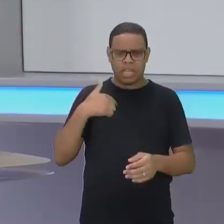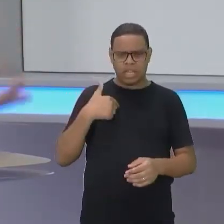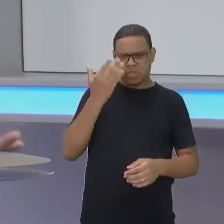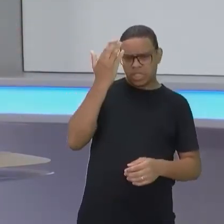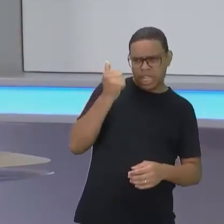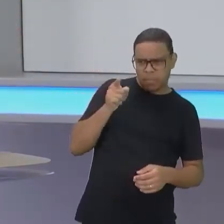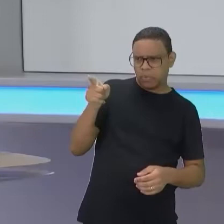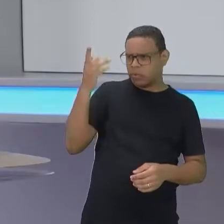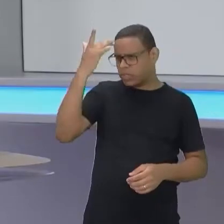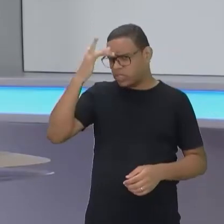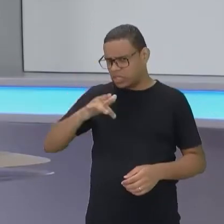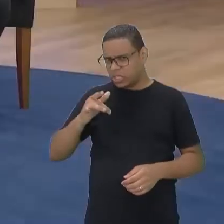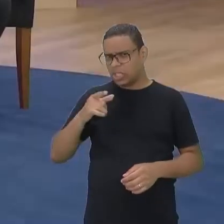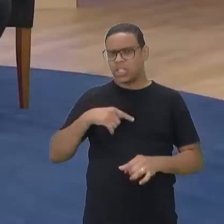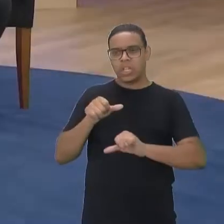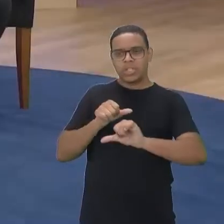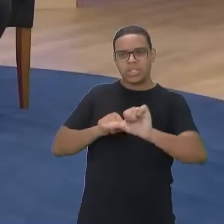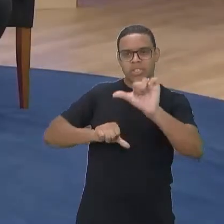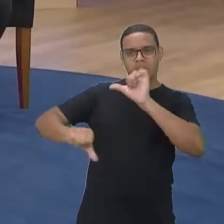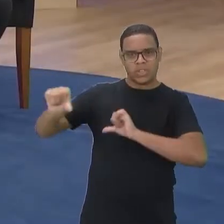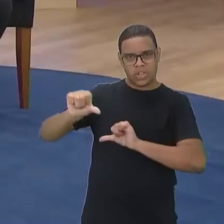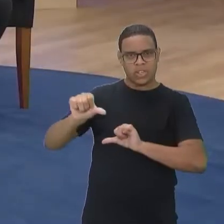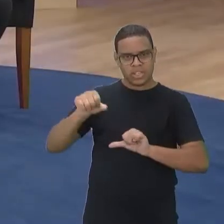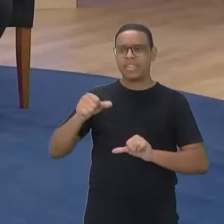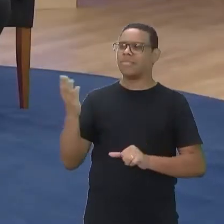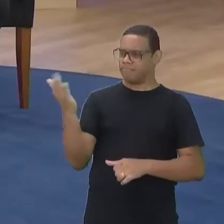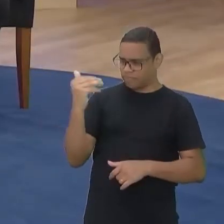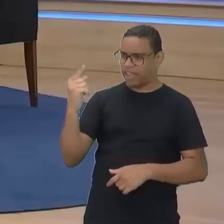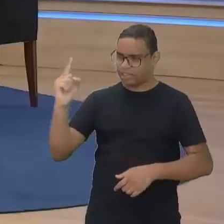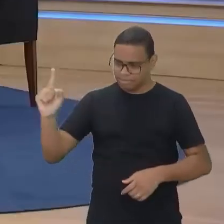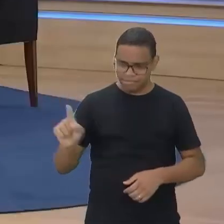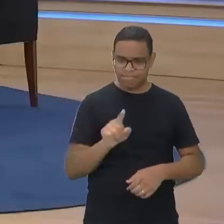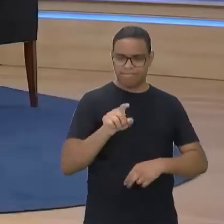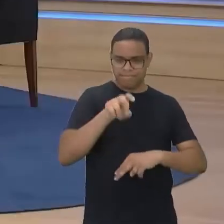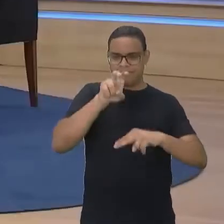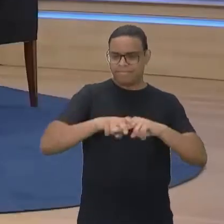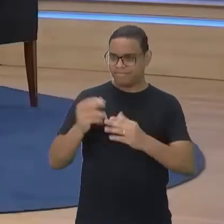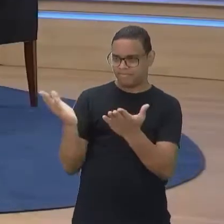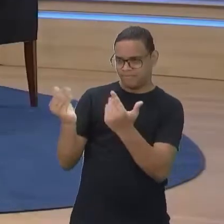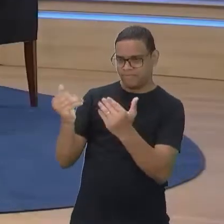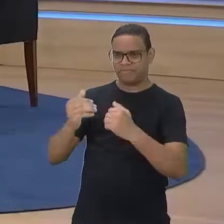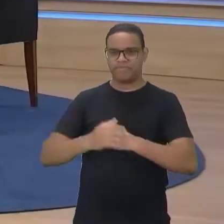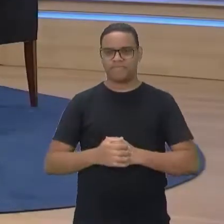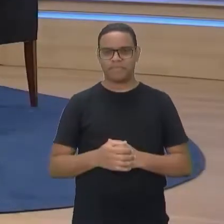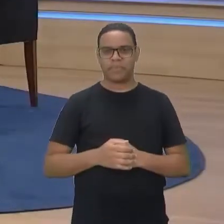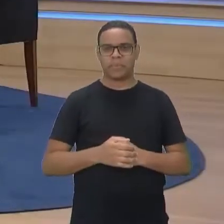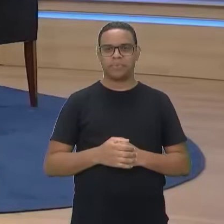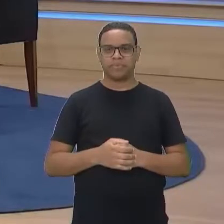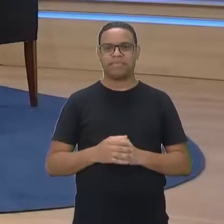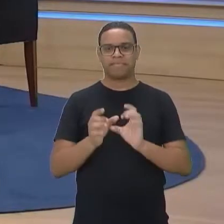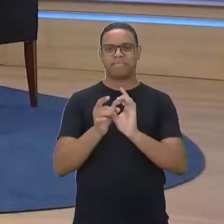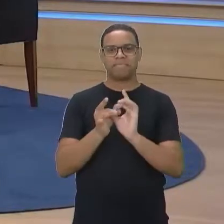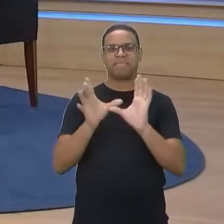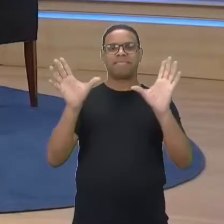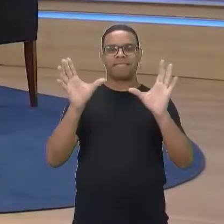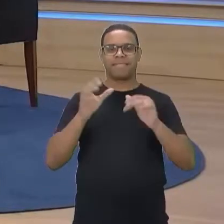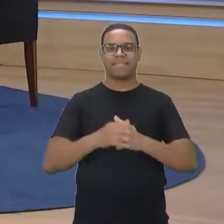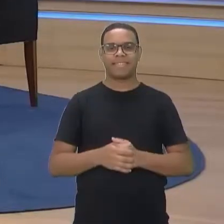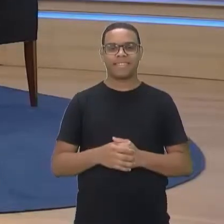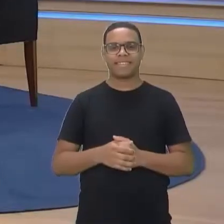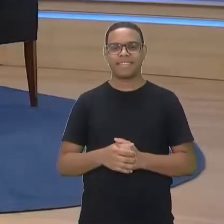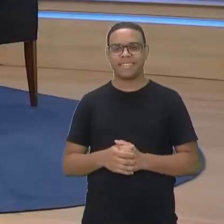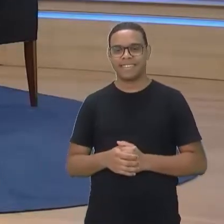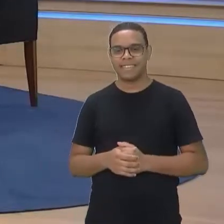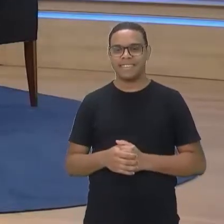a gente vai fazer uma inversão de papéis aqui. Então vem aqui, por favor. E fique à vontade, Fabi.